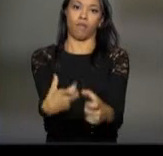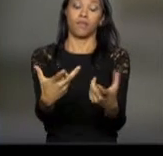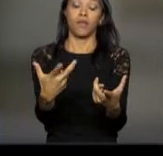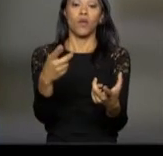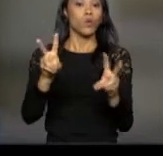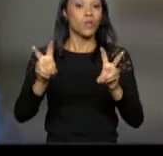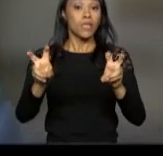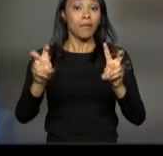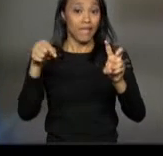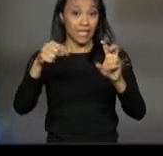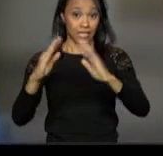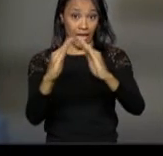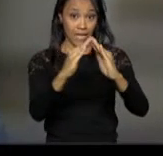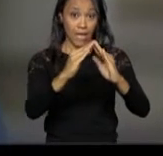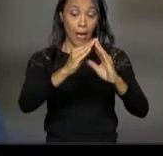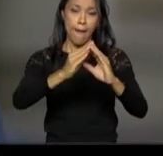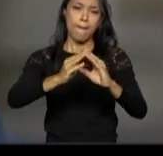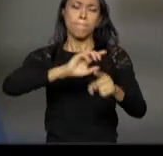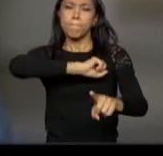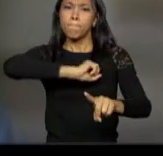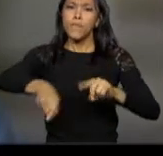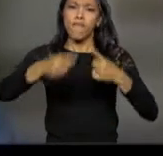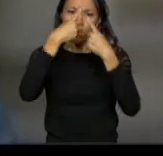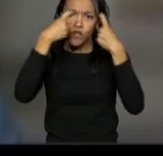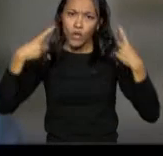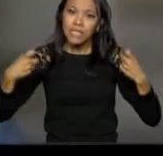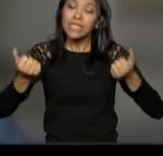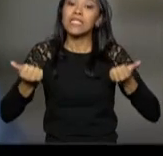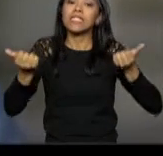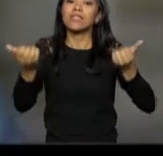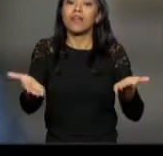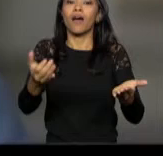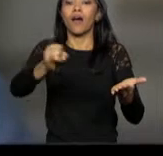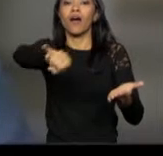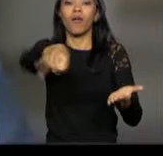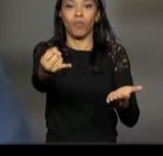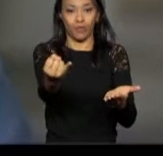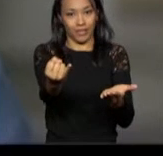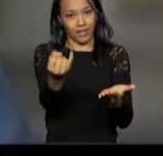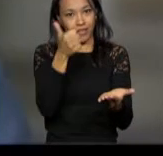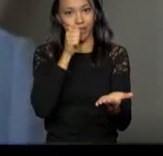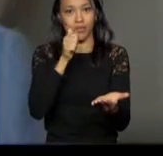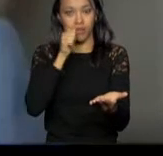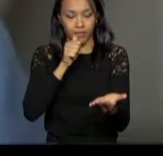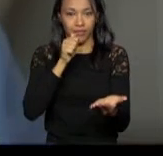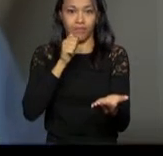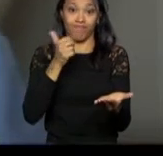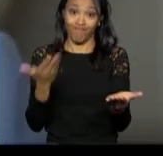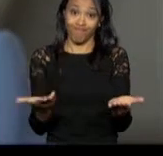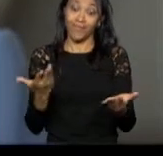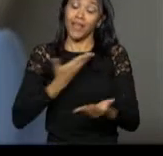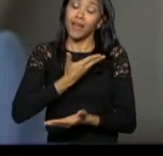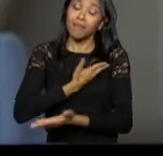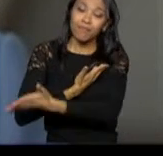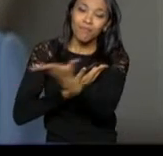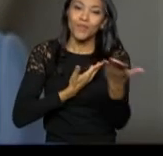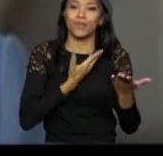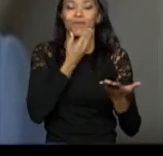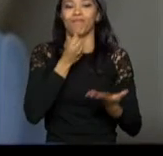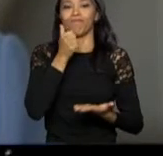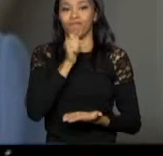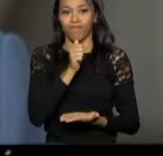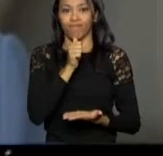casas é coibir a violência e dar oportunidades às mulheres. Minhas amigas e meus